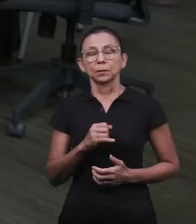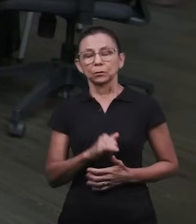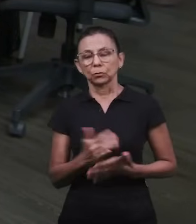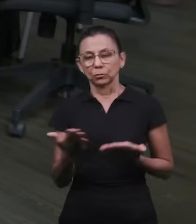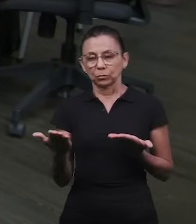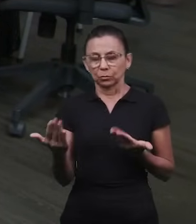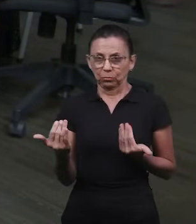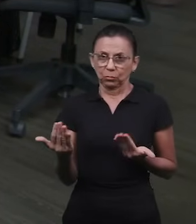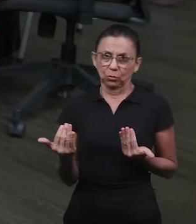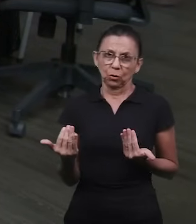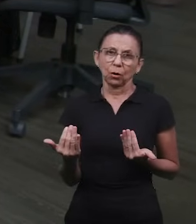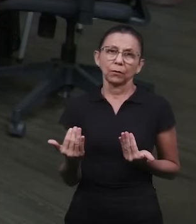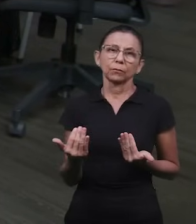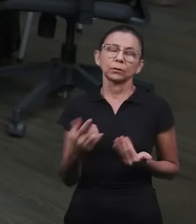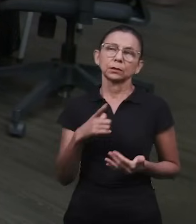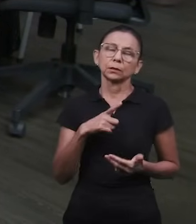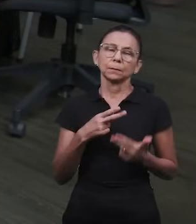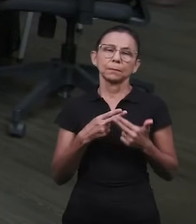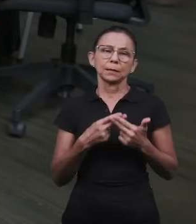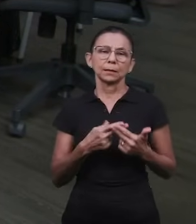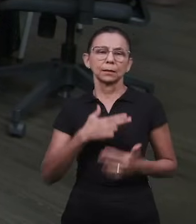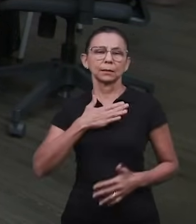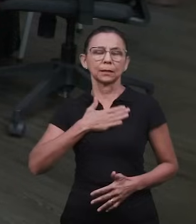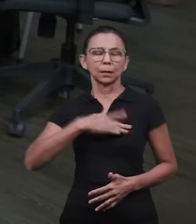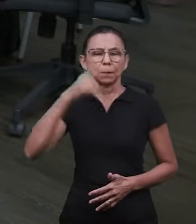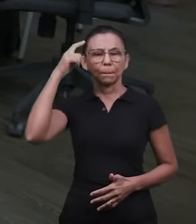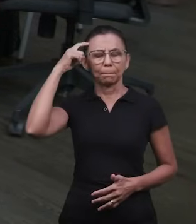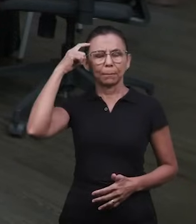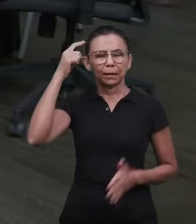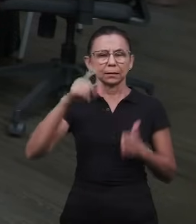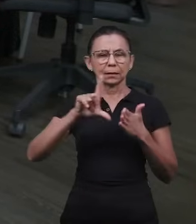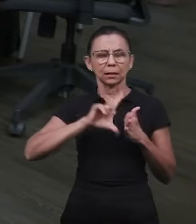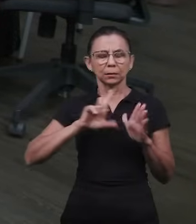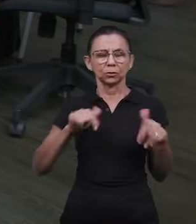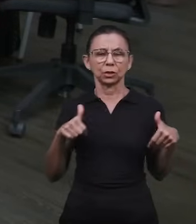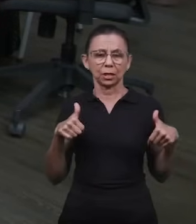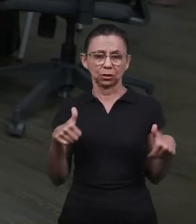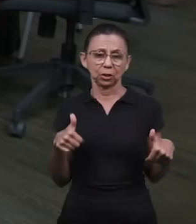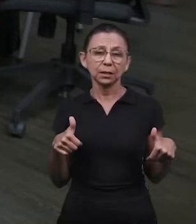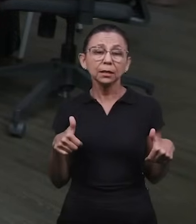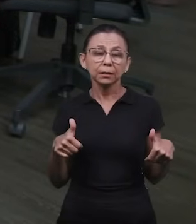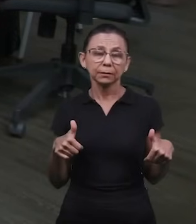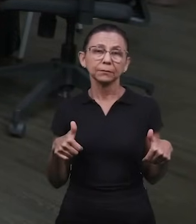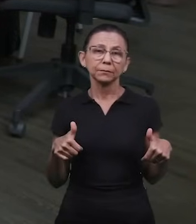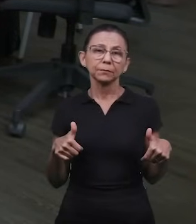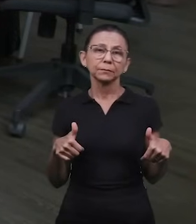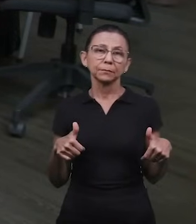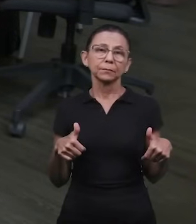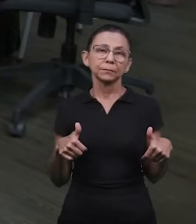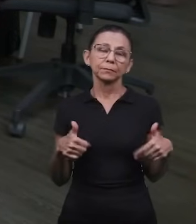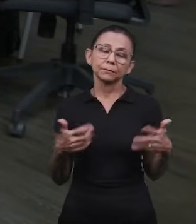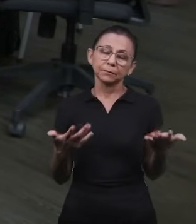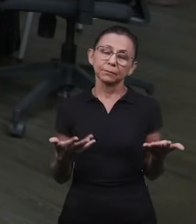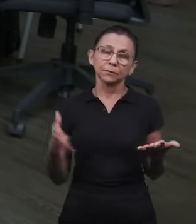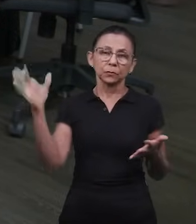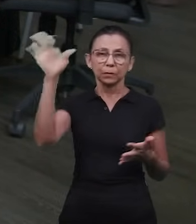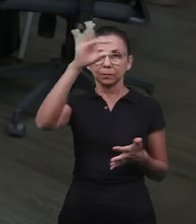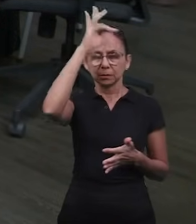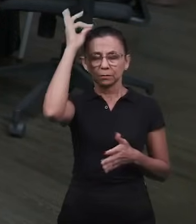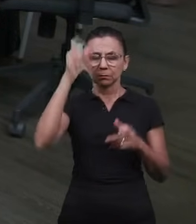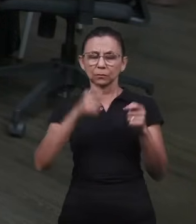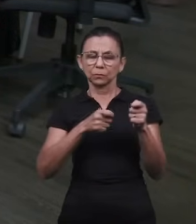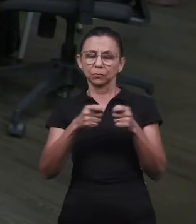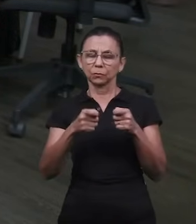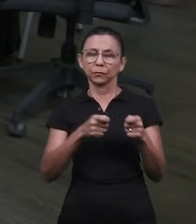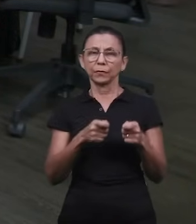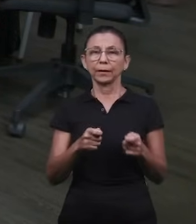o servo de Deus, ele é um elemento de equilíbrio dentro de casa, e ele é equilibrado pela ação do Espírito Santo na vida dele, né?